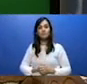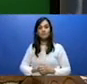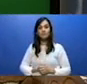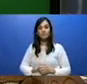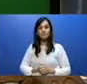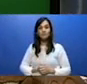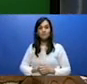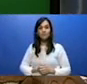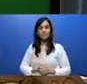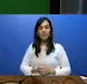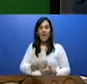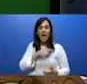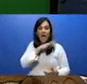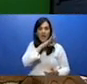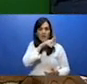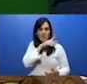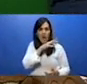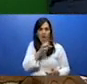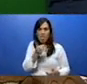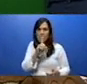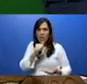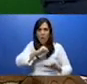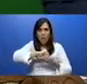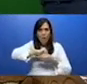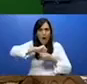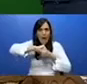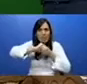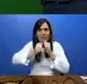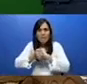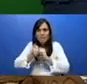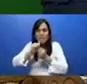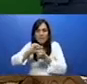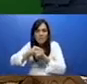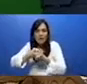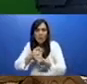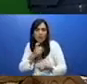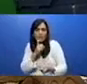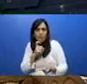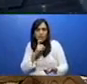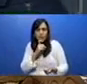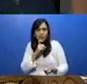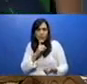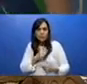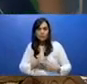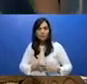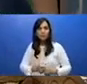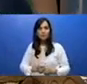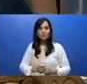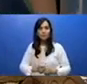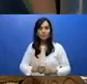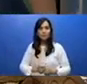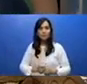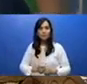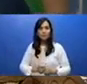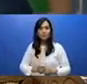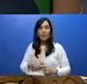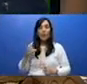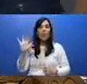perguntinha. Animais não adaptados para sobreviver em um ambiente frio. O clima da